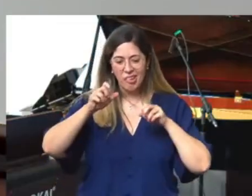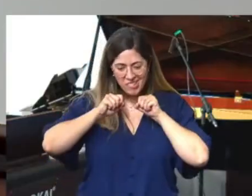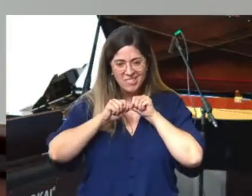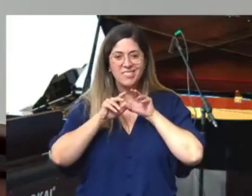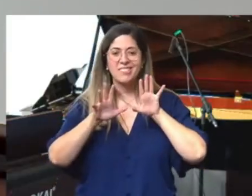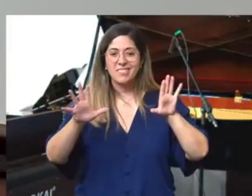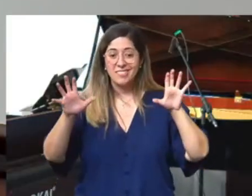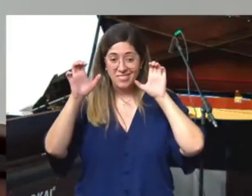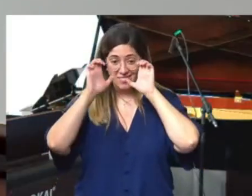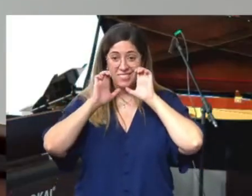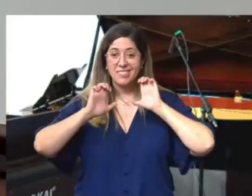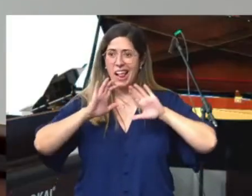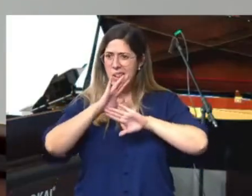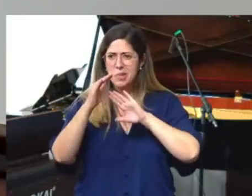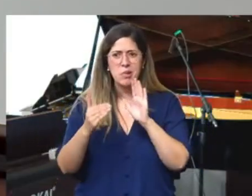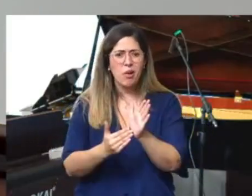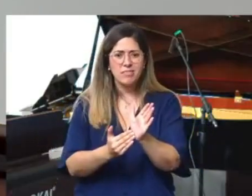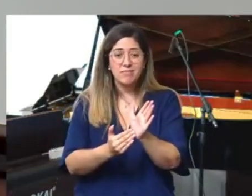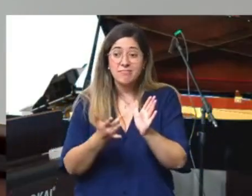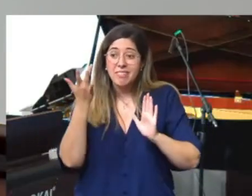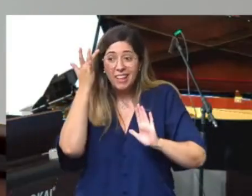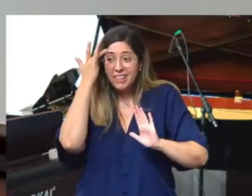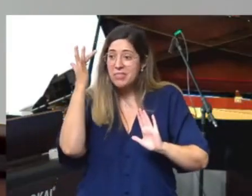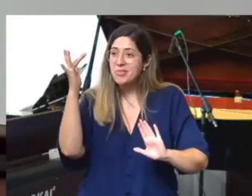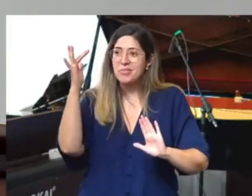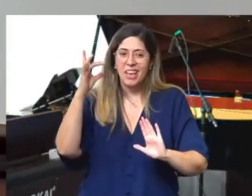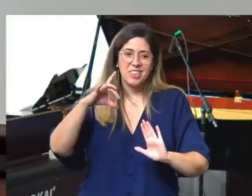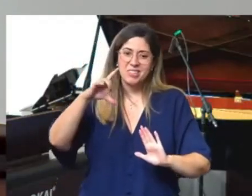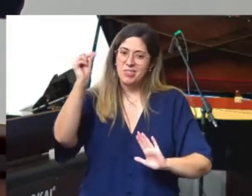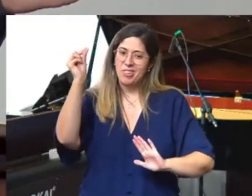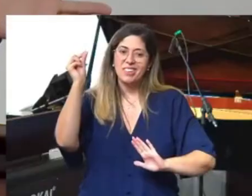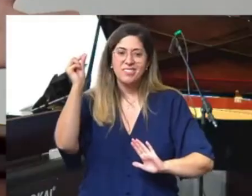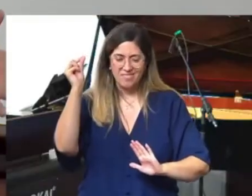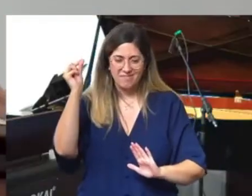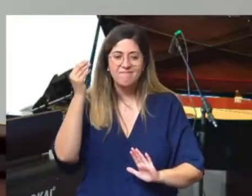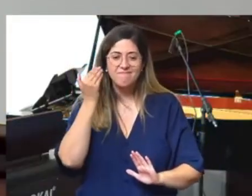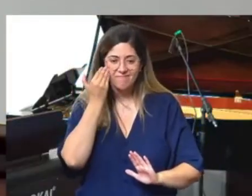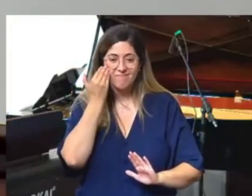Para que uma vez que essa mensagem é pregada,